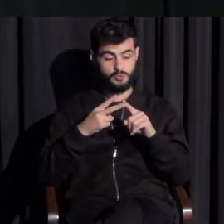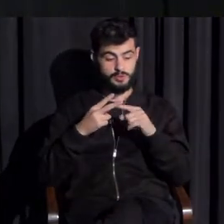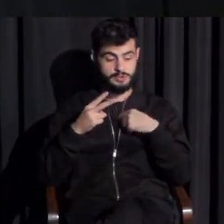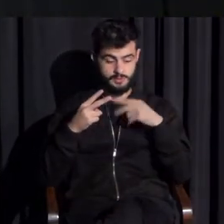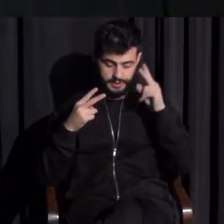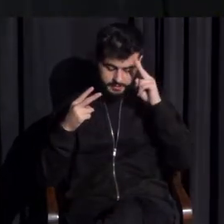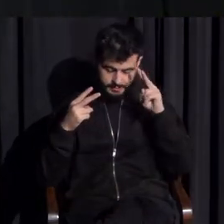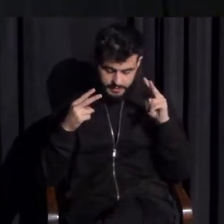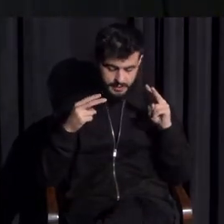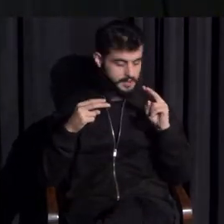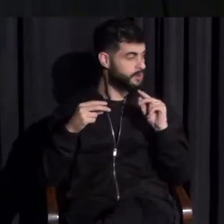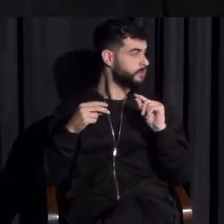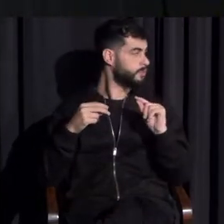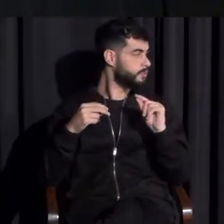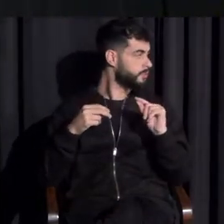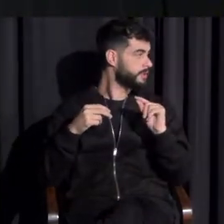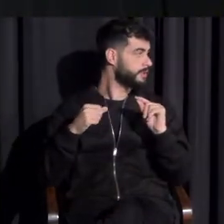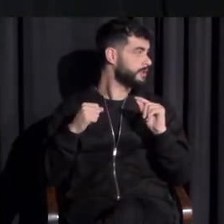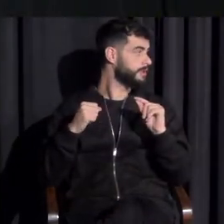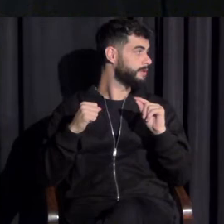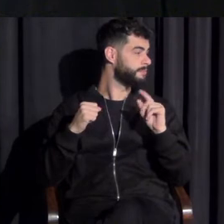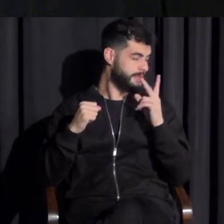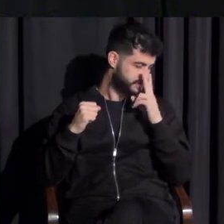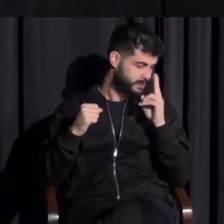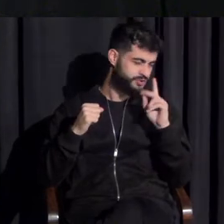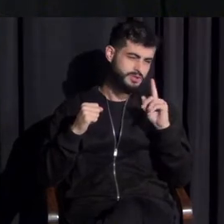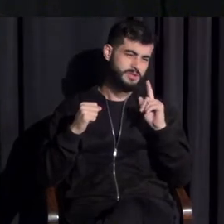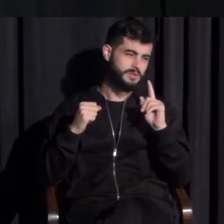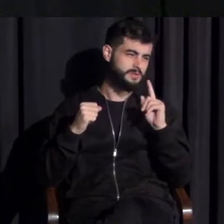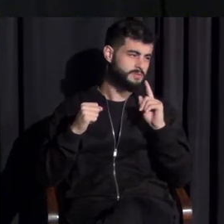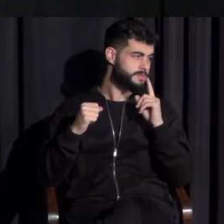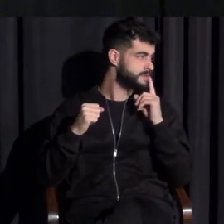assim, mas que eu acho que não são.